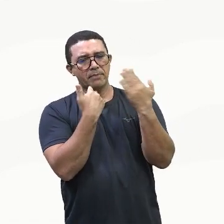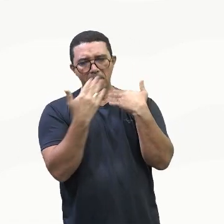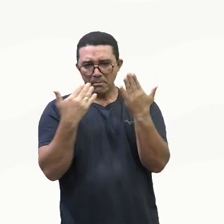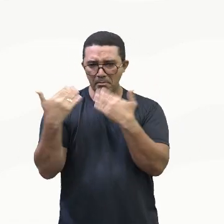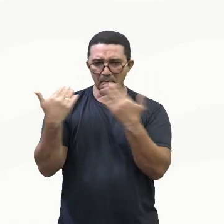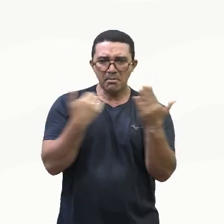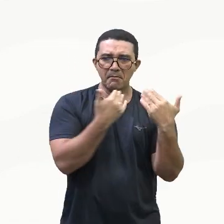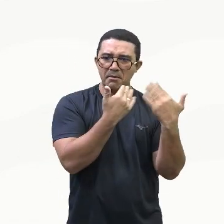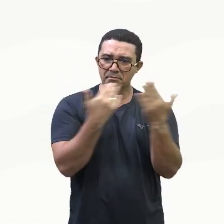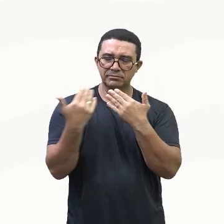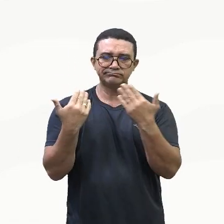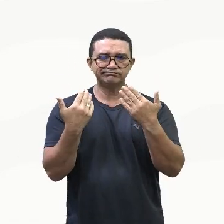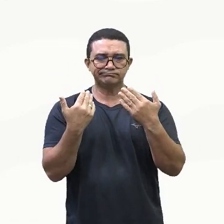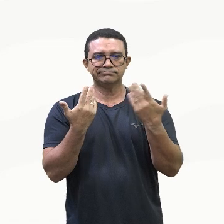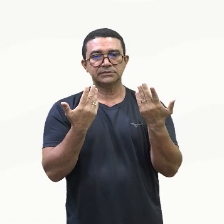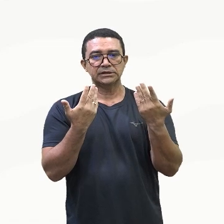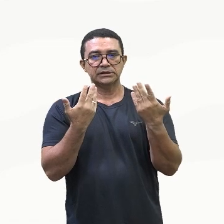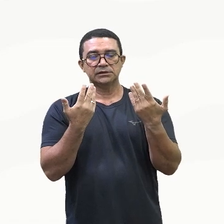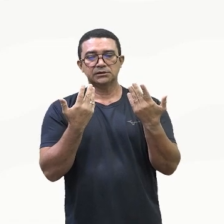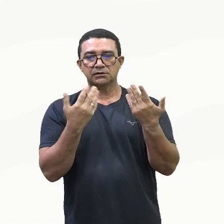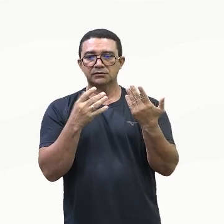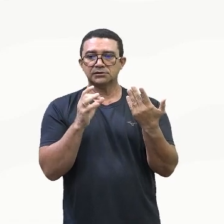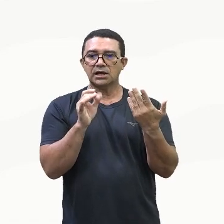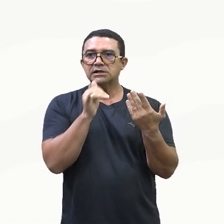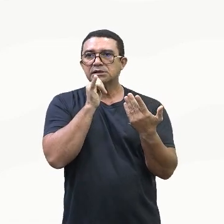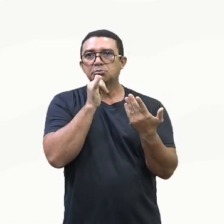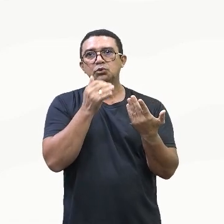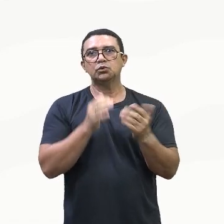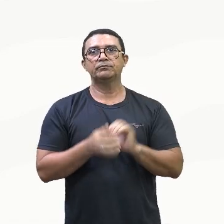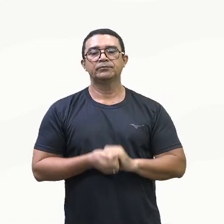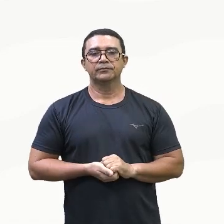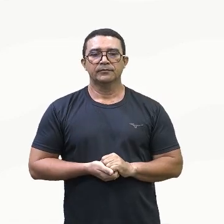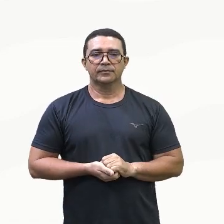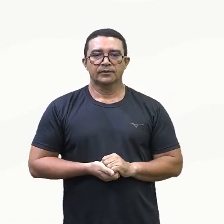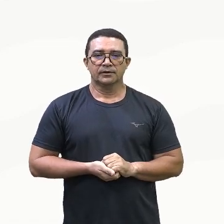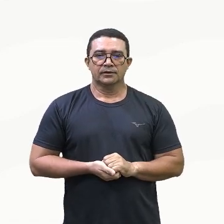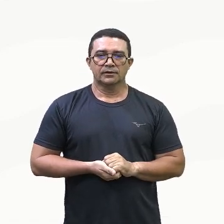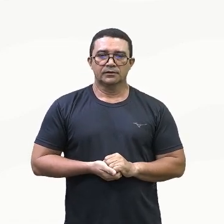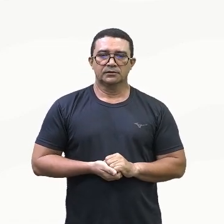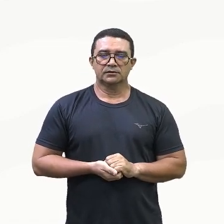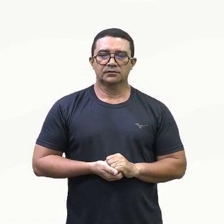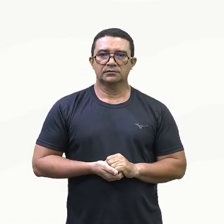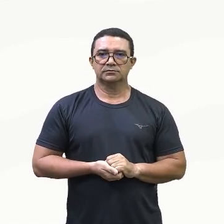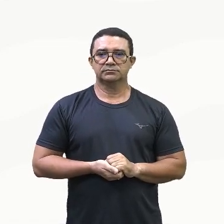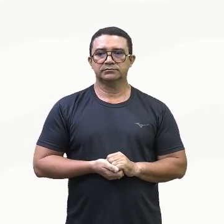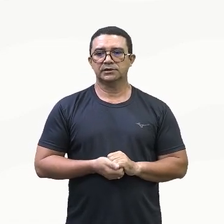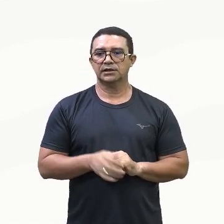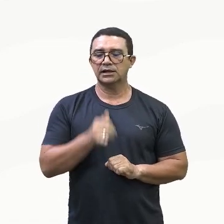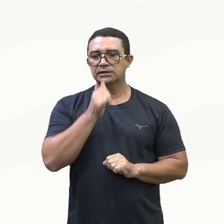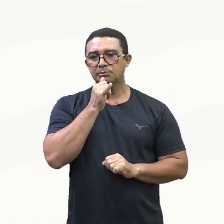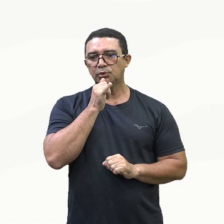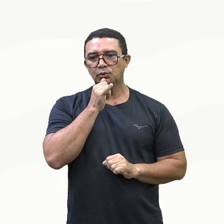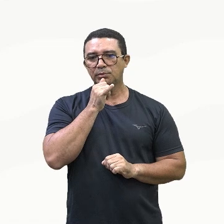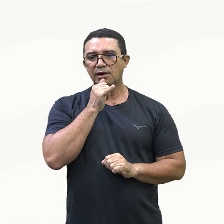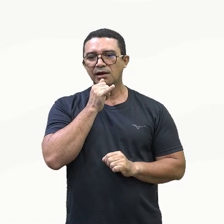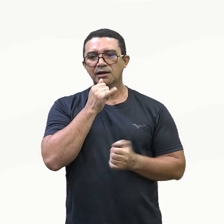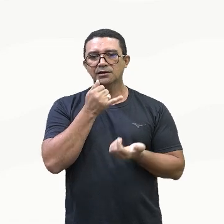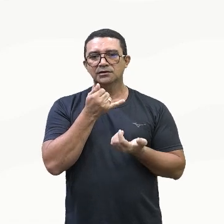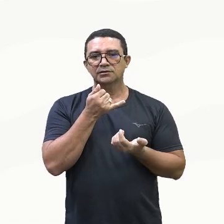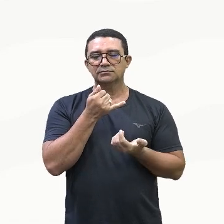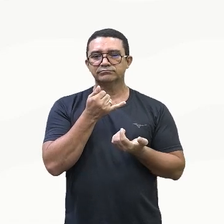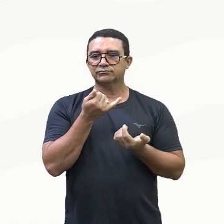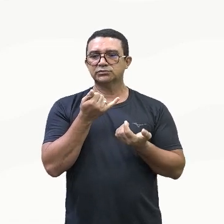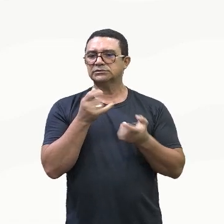e conversemos. Se quiser, só para esquentar, né? Colocar, como se diz, colocar lenha na fogueira, coloque